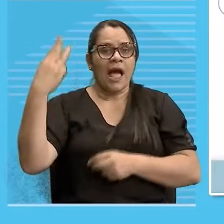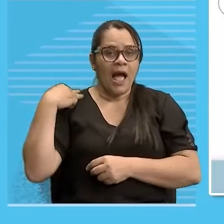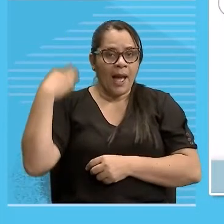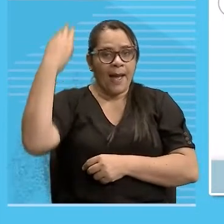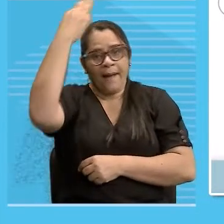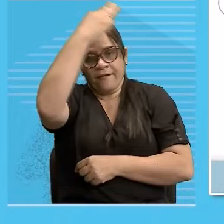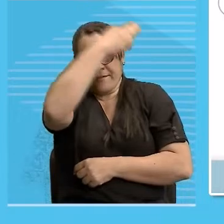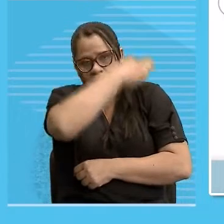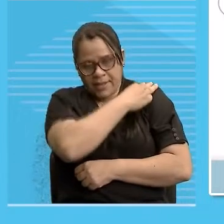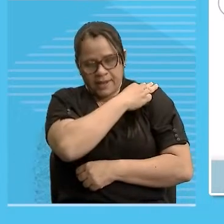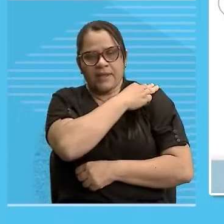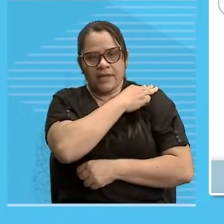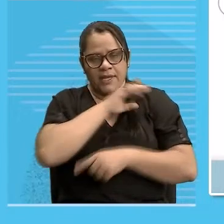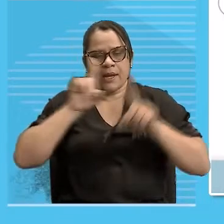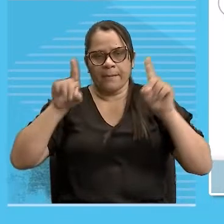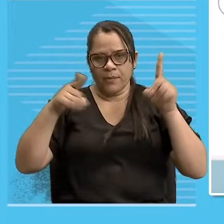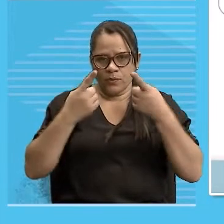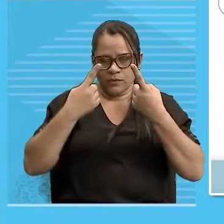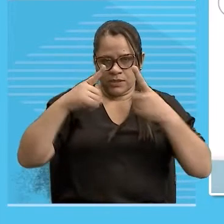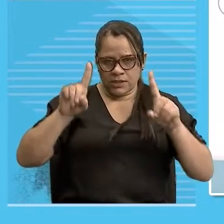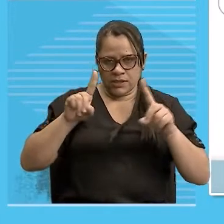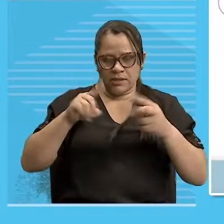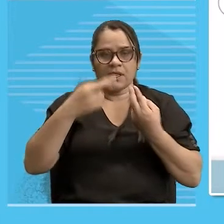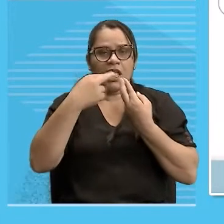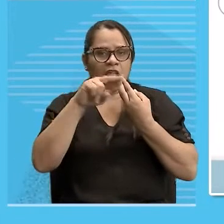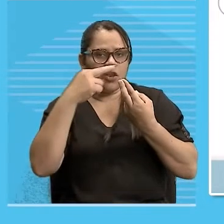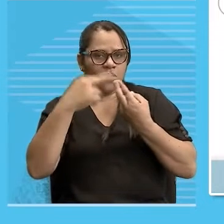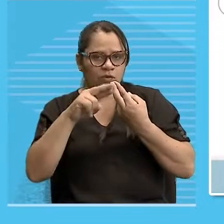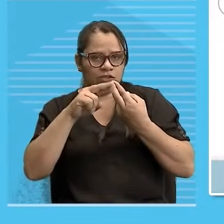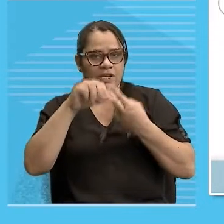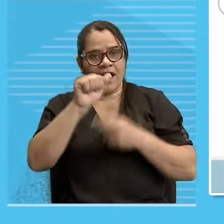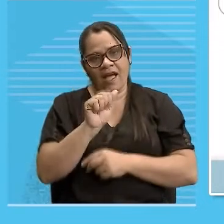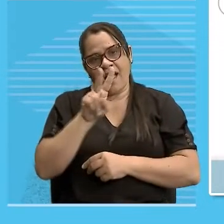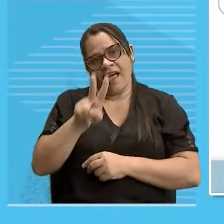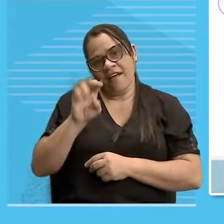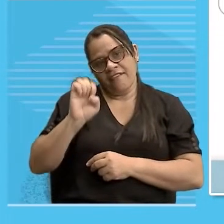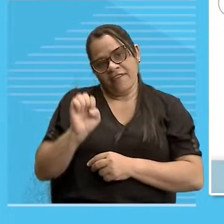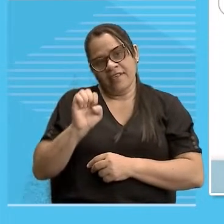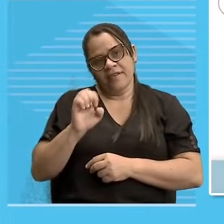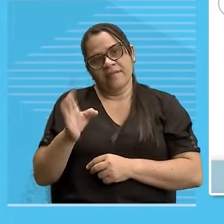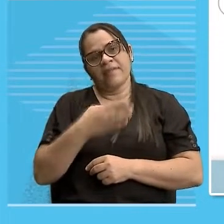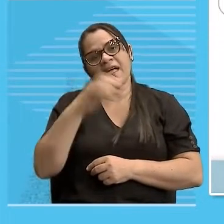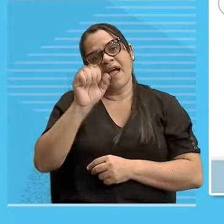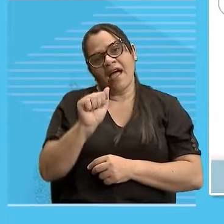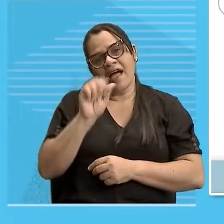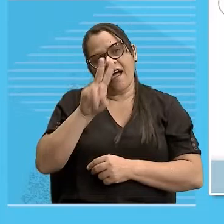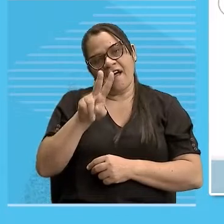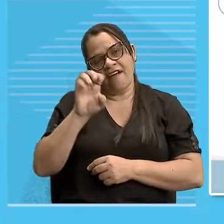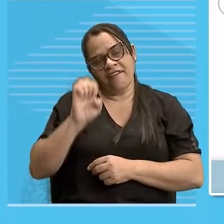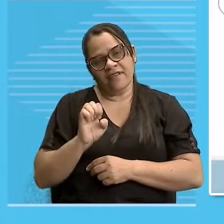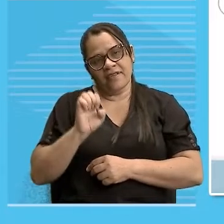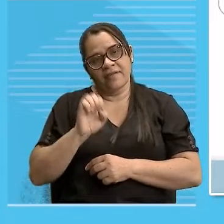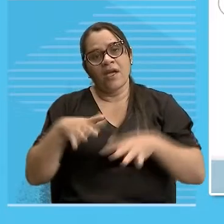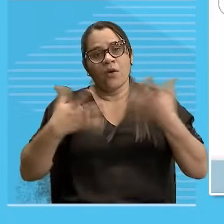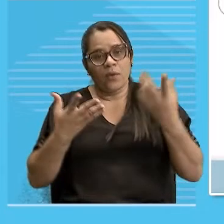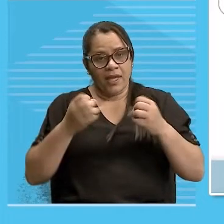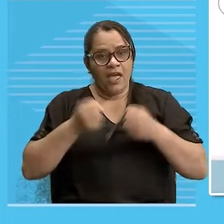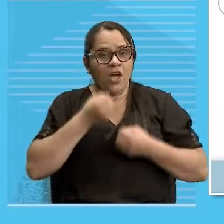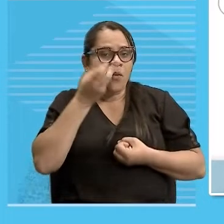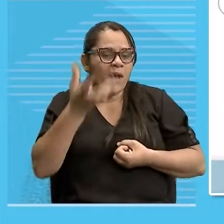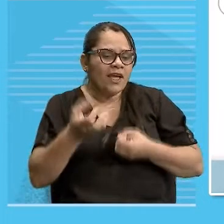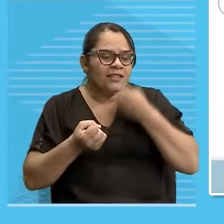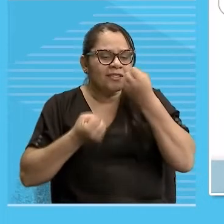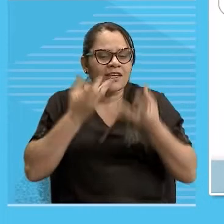Ave Maria. Ave, ave, ave. Esse ave bem é considerado uma interjeição de exaltação.